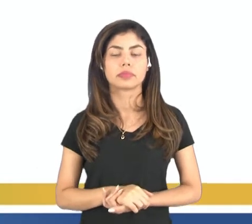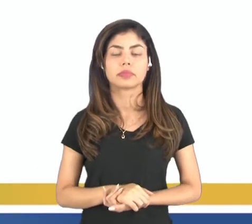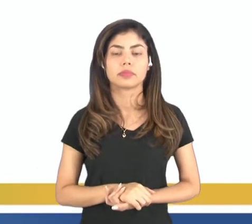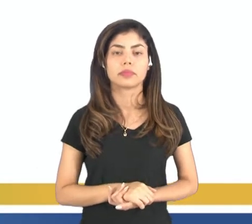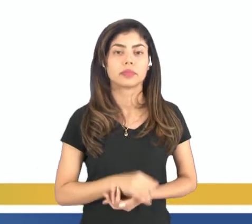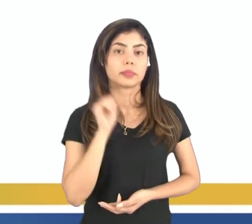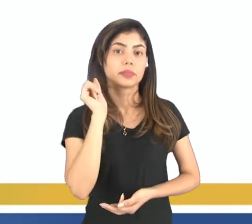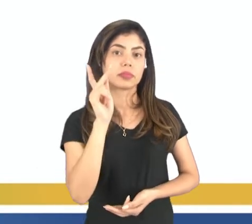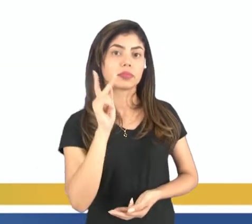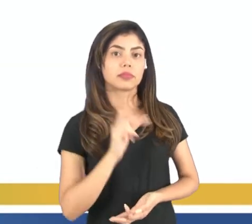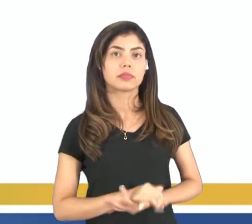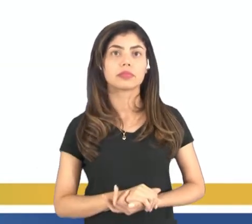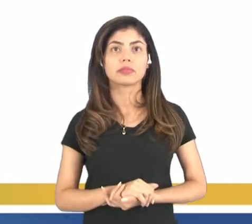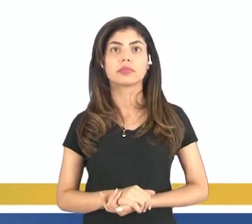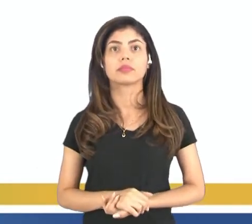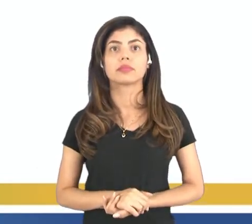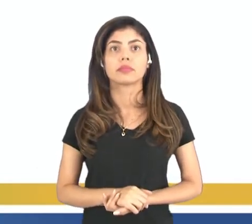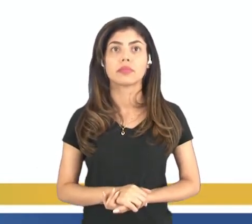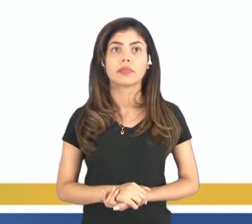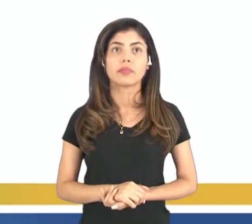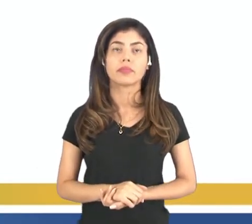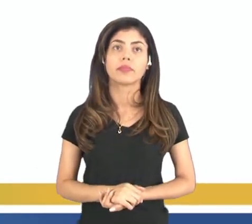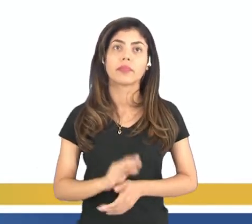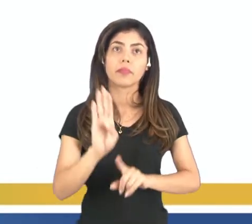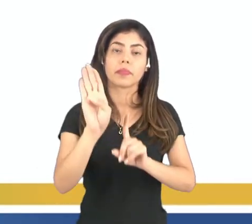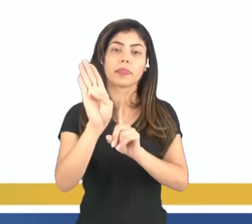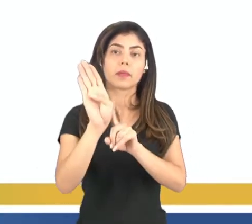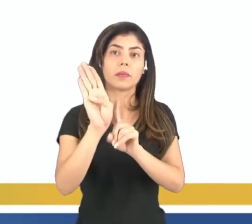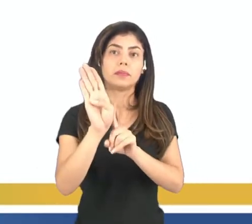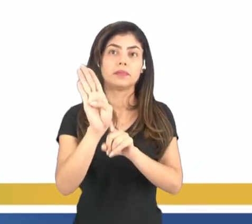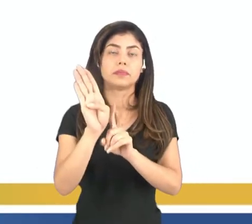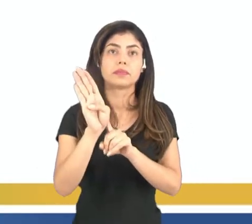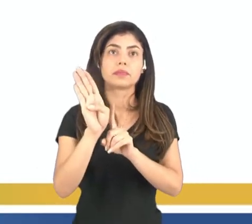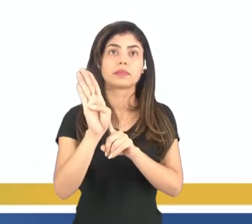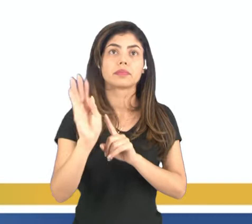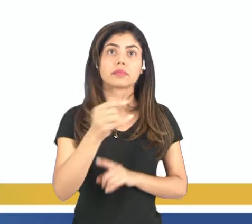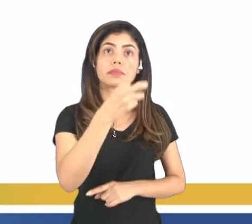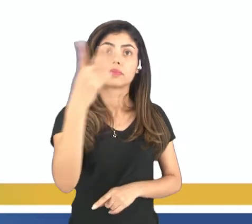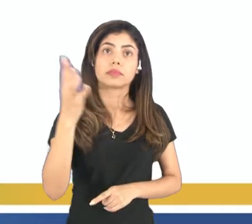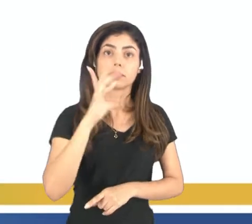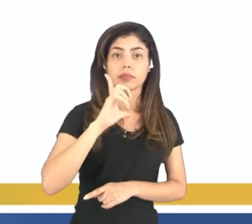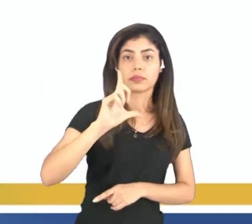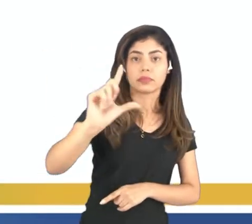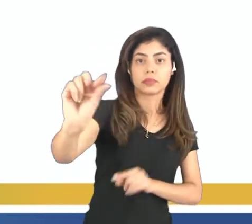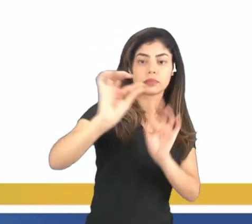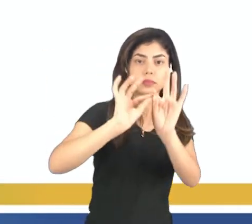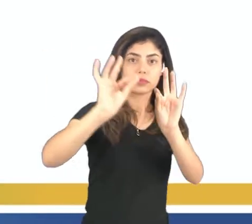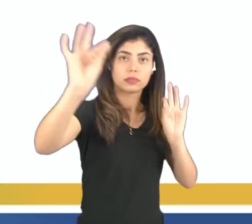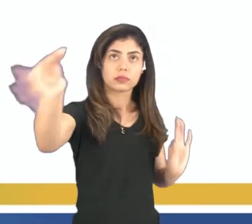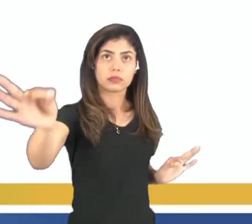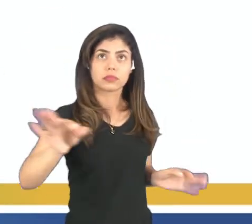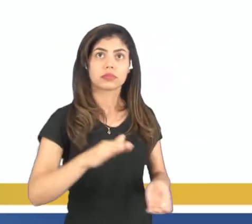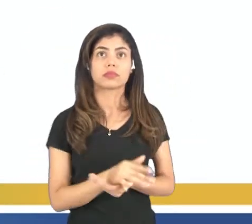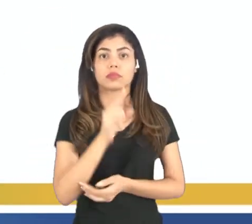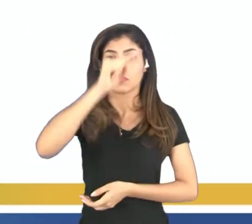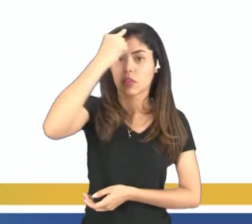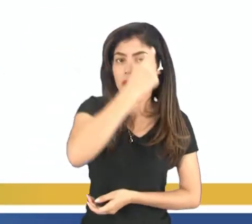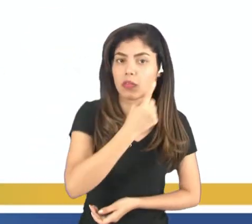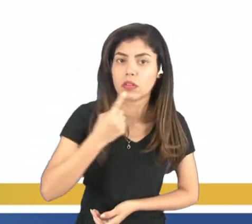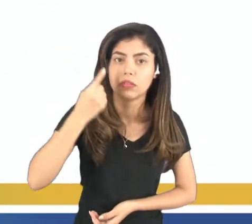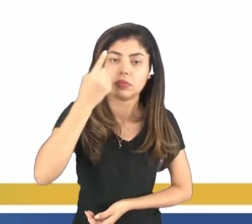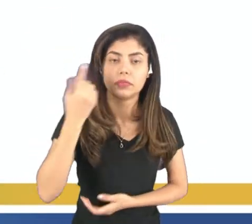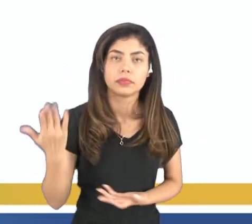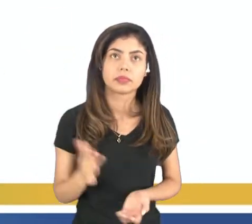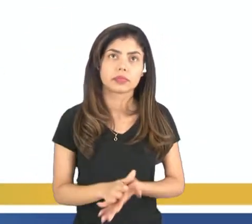quilômetros Ok então aqui que diz a letra b ó então quantos quilômetros serão percorridos em uma hora